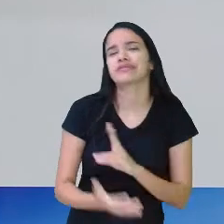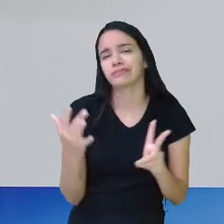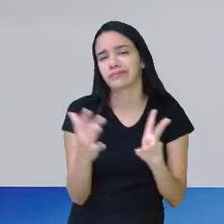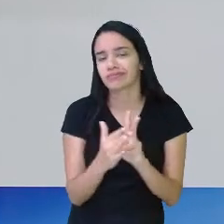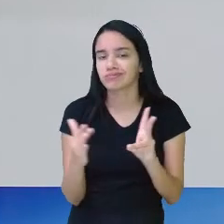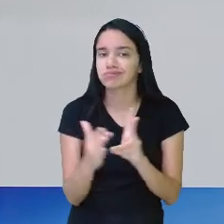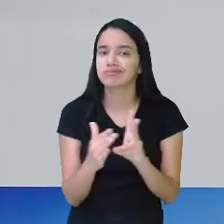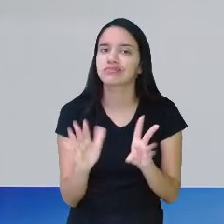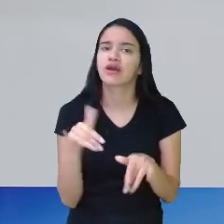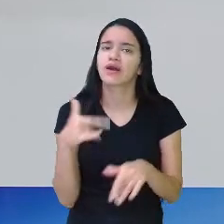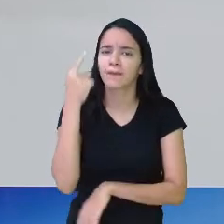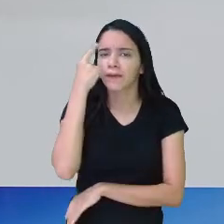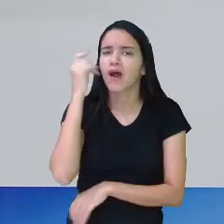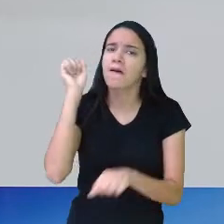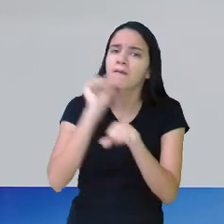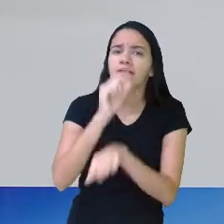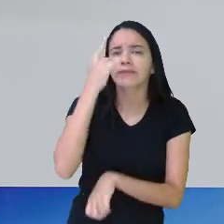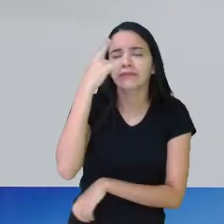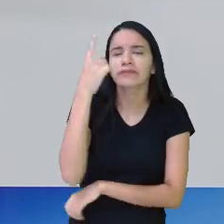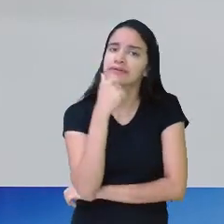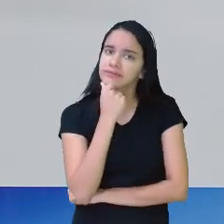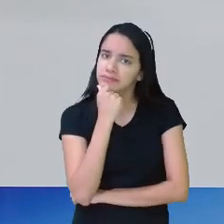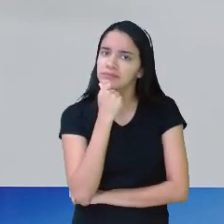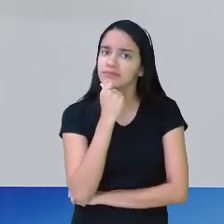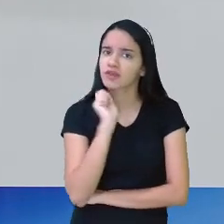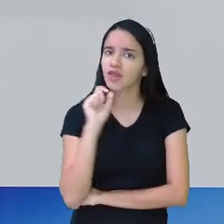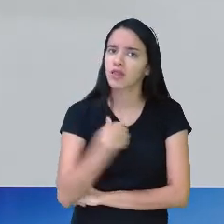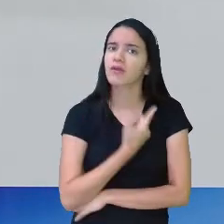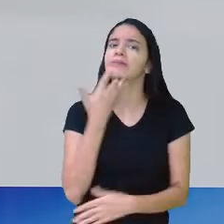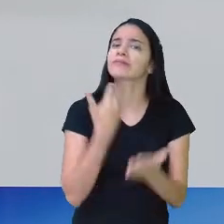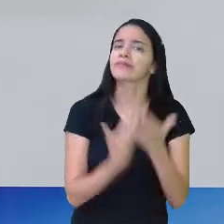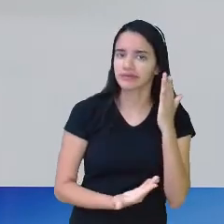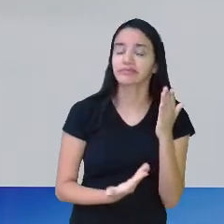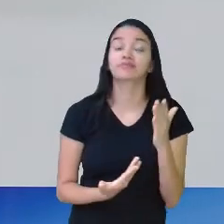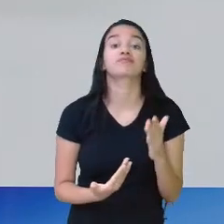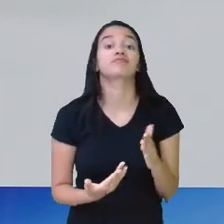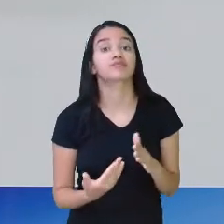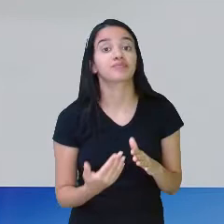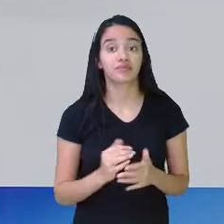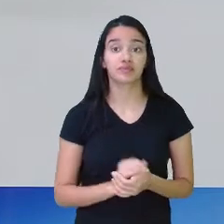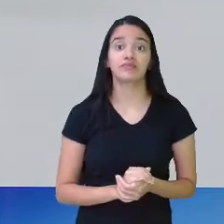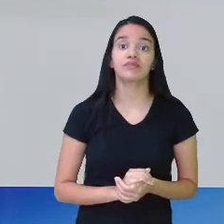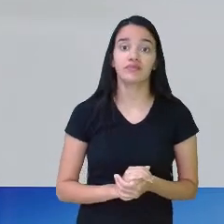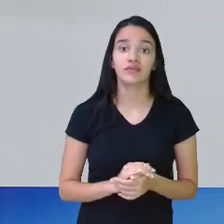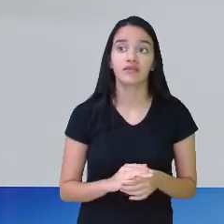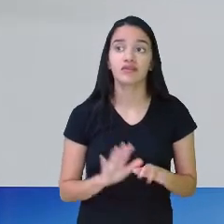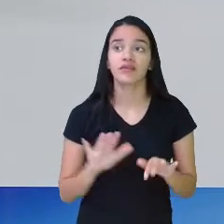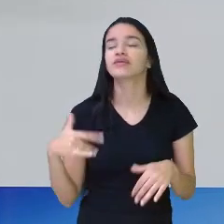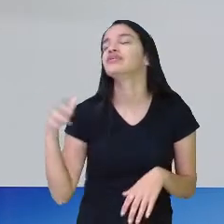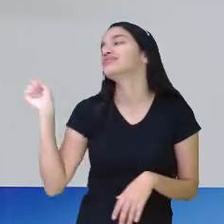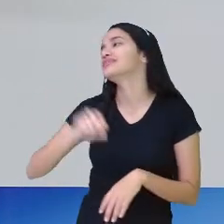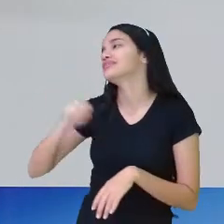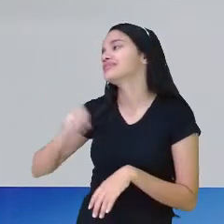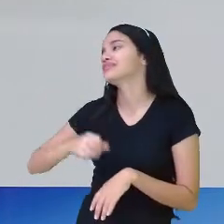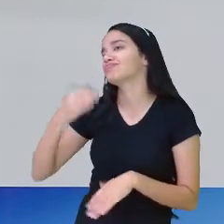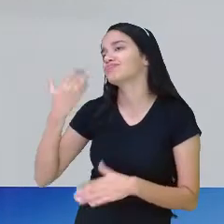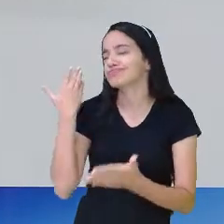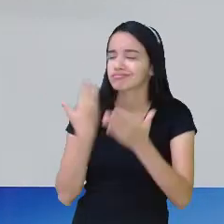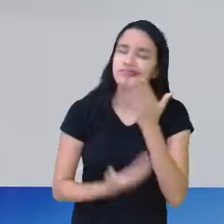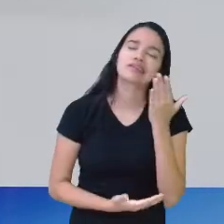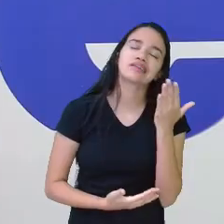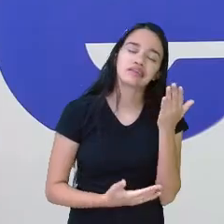indígenas? Para pensar aí. Será que a gente perdeu? Acho que perdeu bastante, né, professora Mauricéia? Sim, com certeza. Se